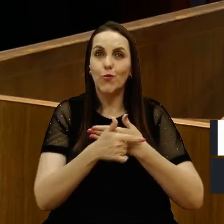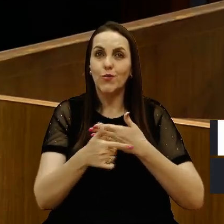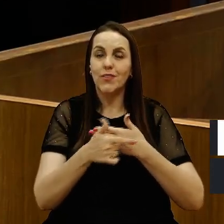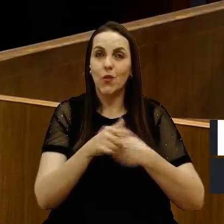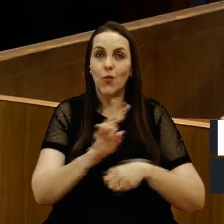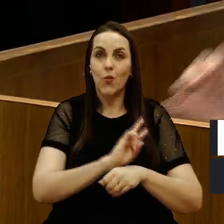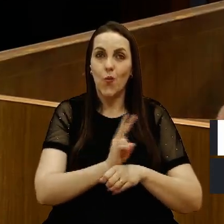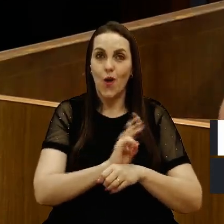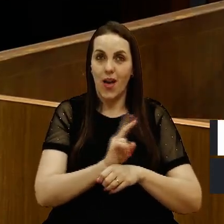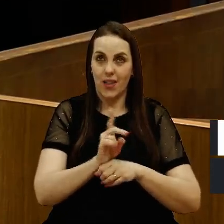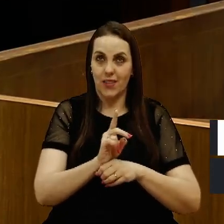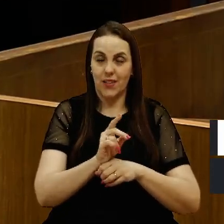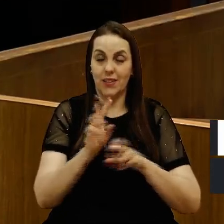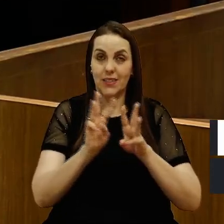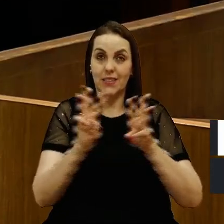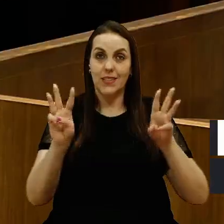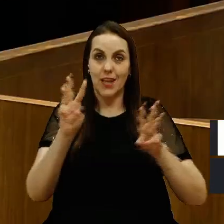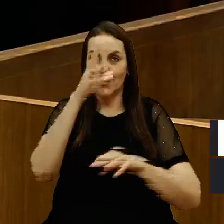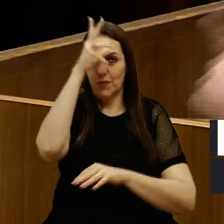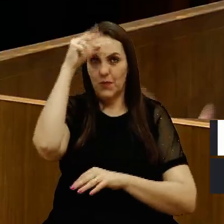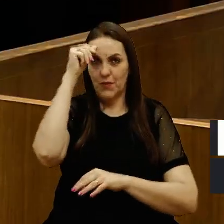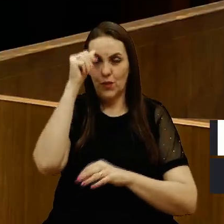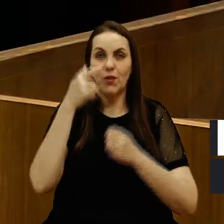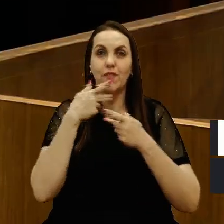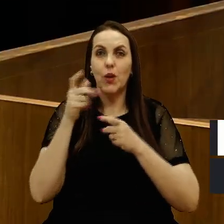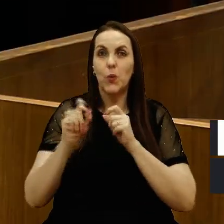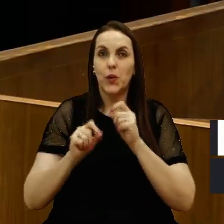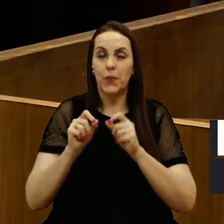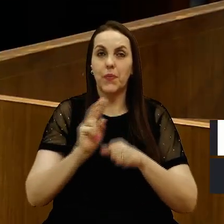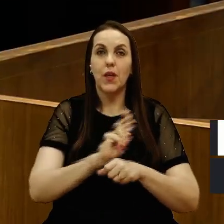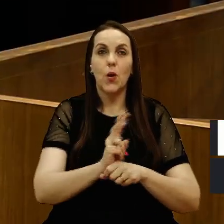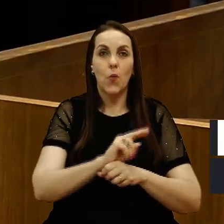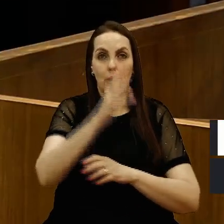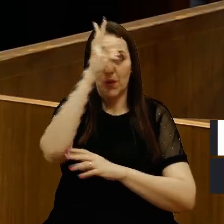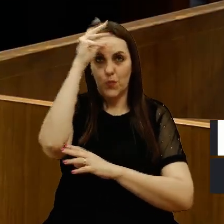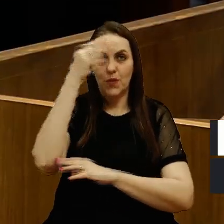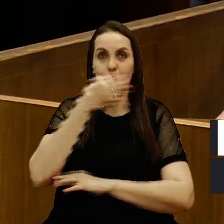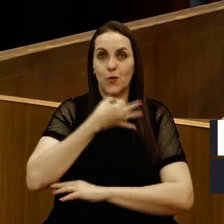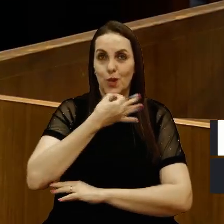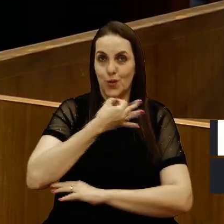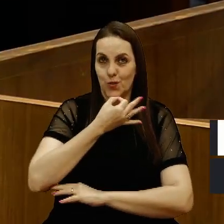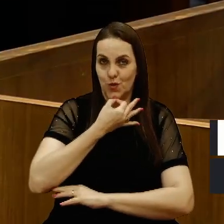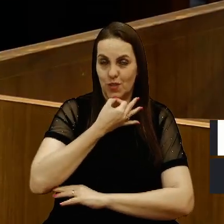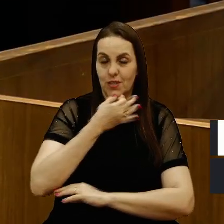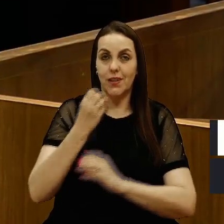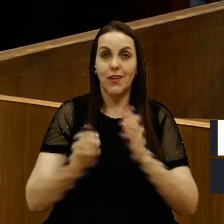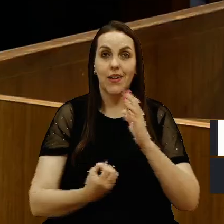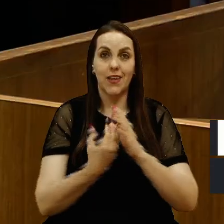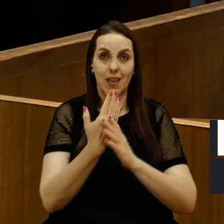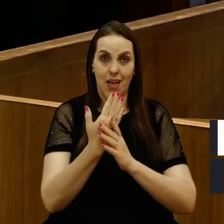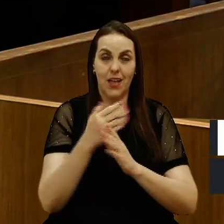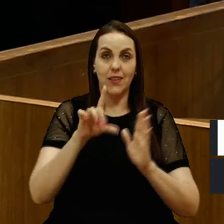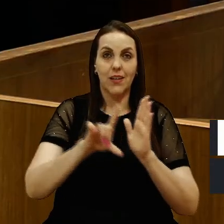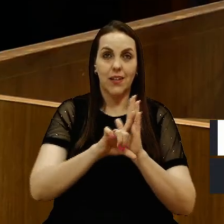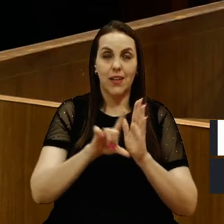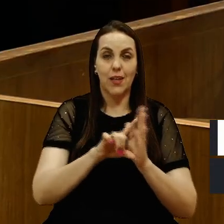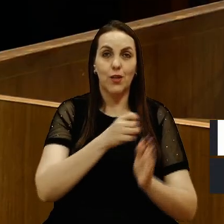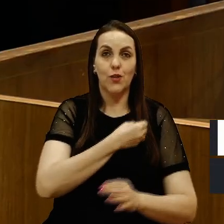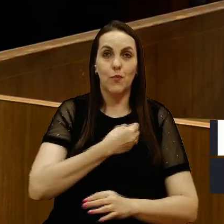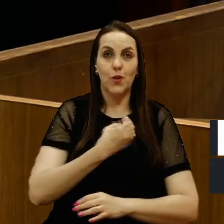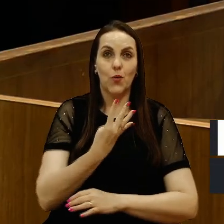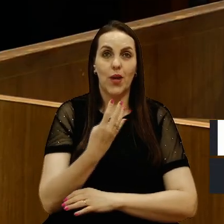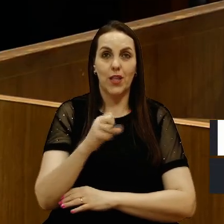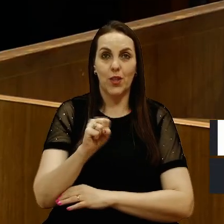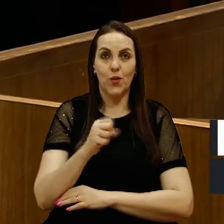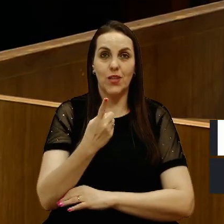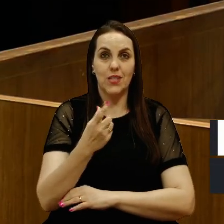quando tu abre o site da prefeitura. Diz o seguinte: a Guarda Municipal de Caxias do Sul foi criada por meio da Lei nº 48, de 16